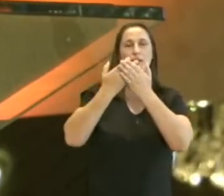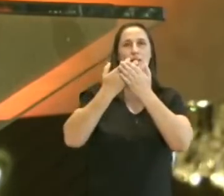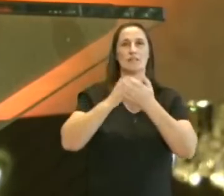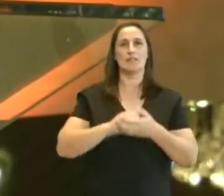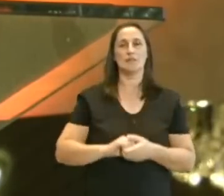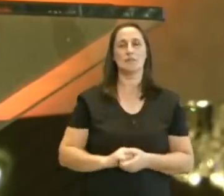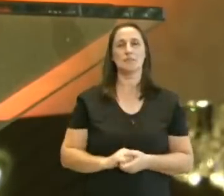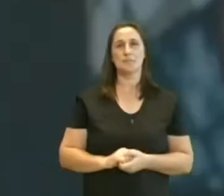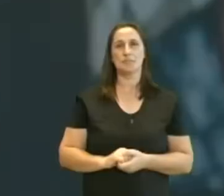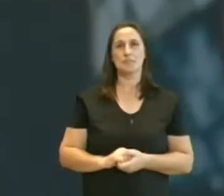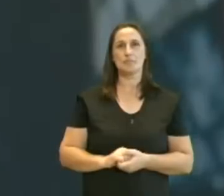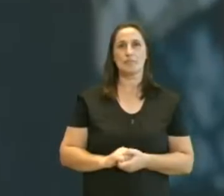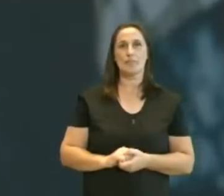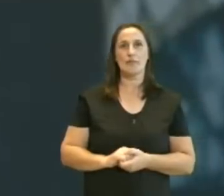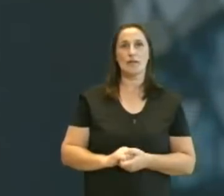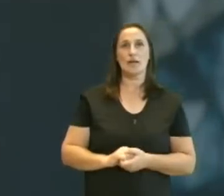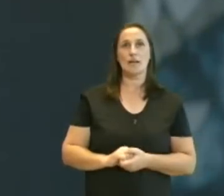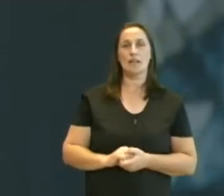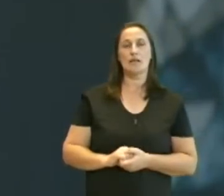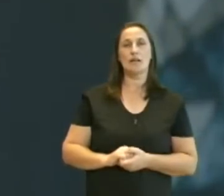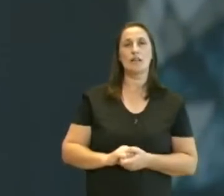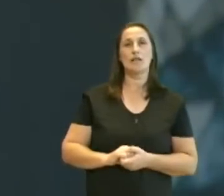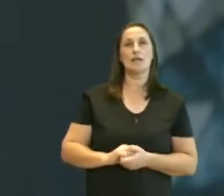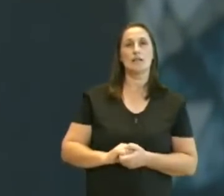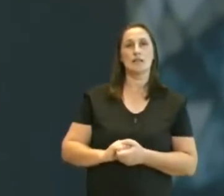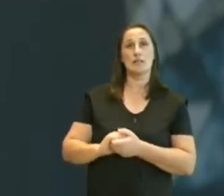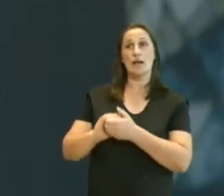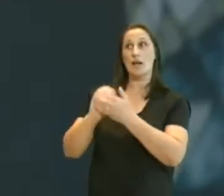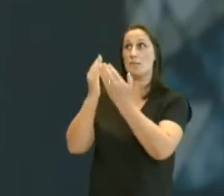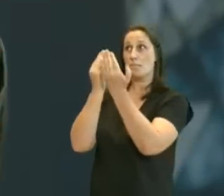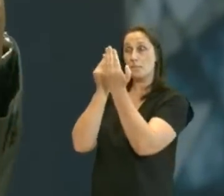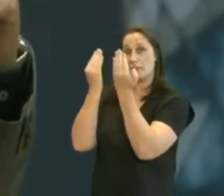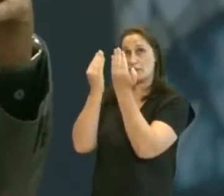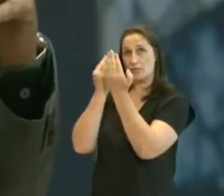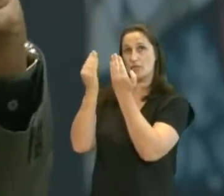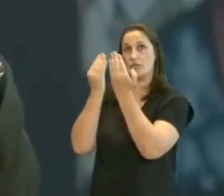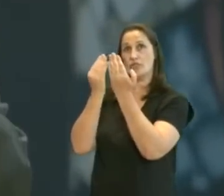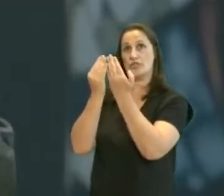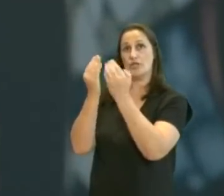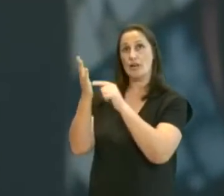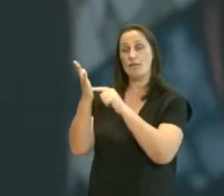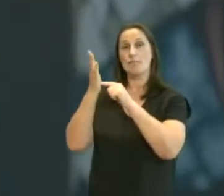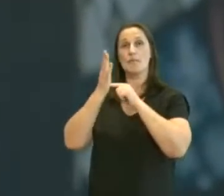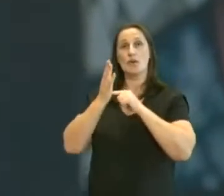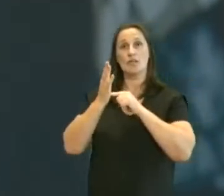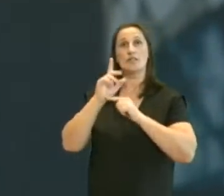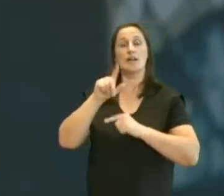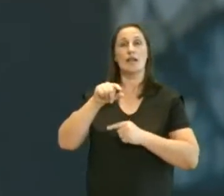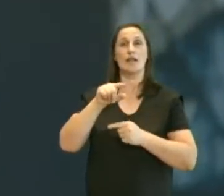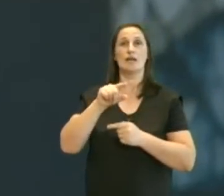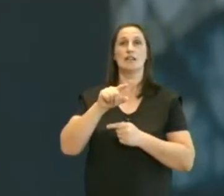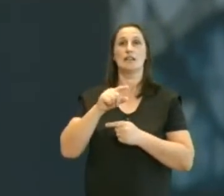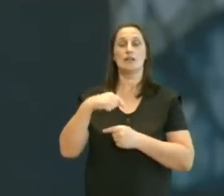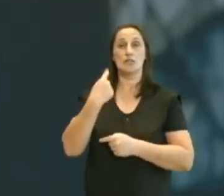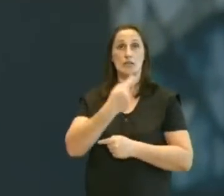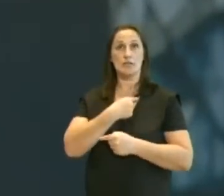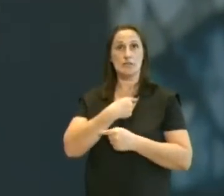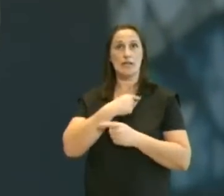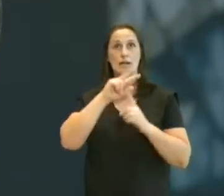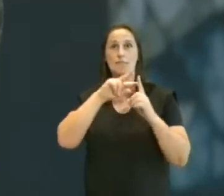E o que a psicologia está dizendo é exatamente isso. A nossa percepção da realidade, ela